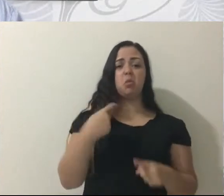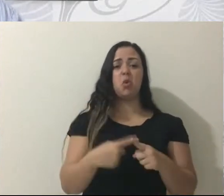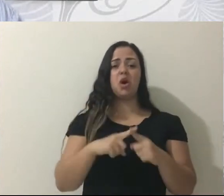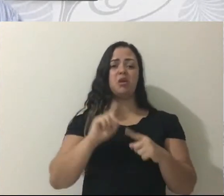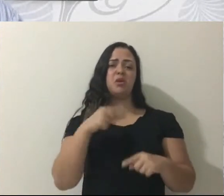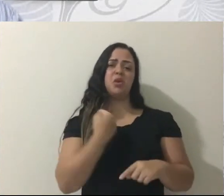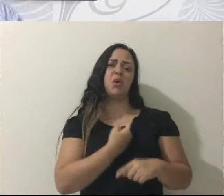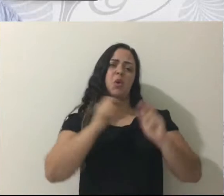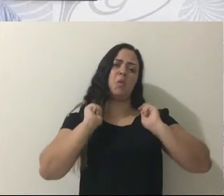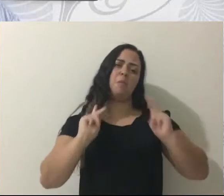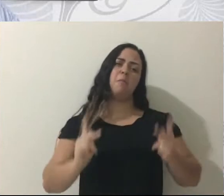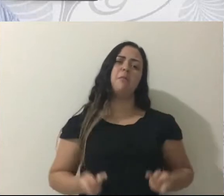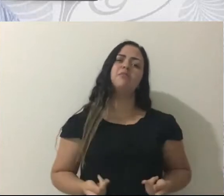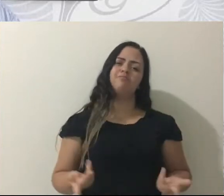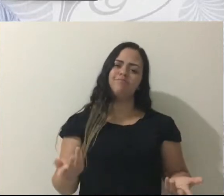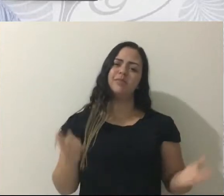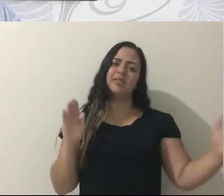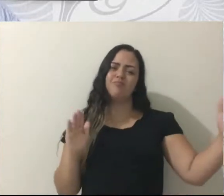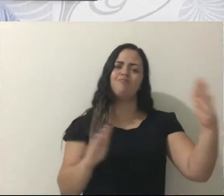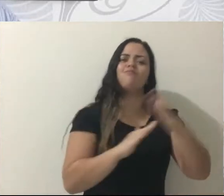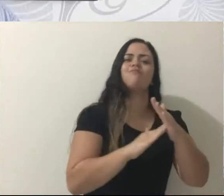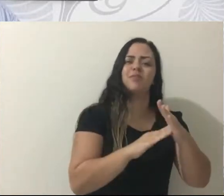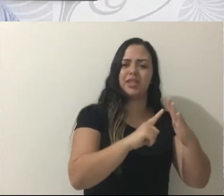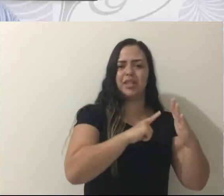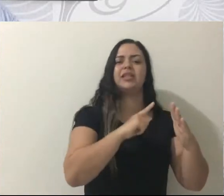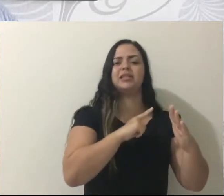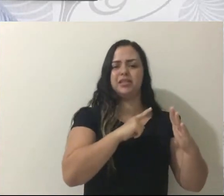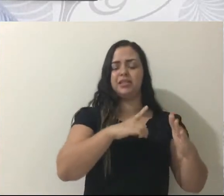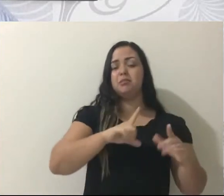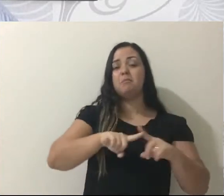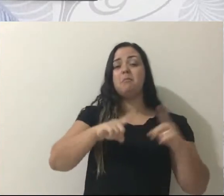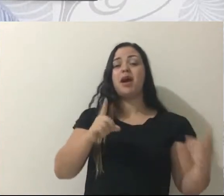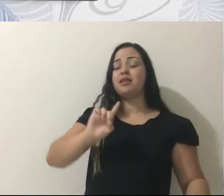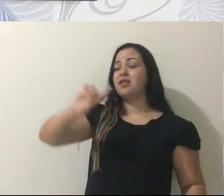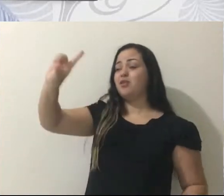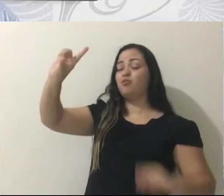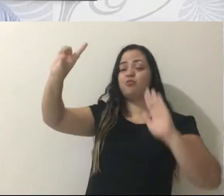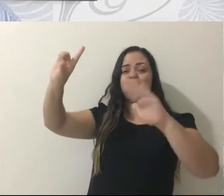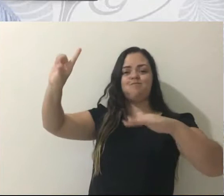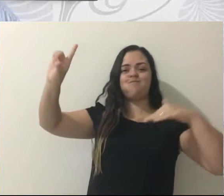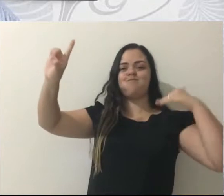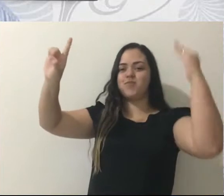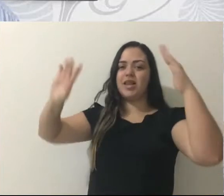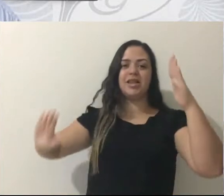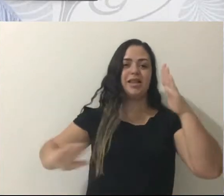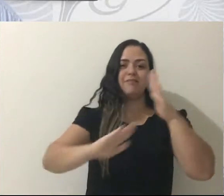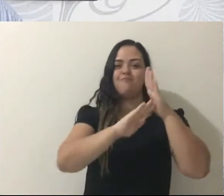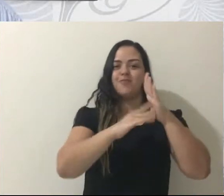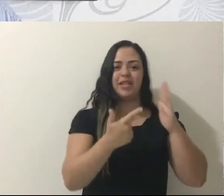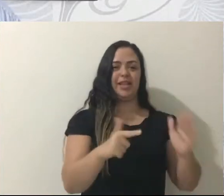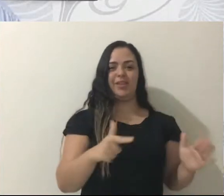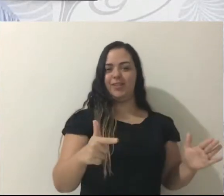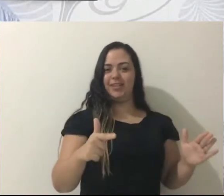Somos humanos e limitados. No entanto, nós temos um Deus que é